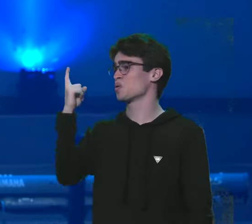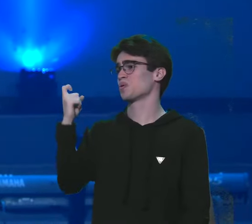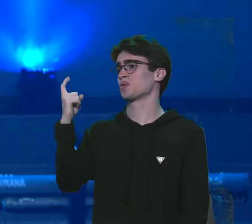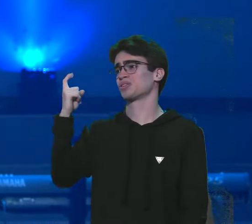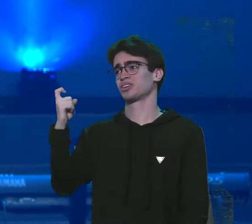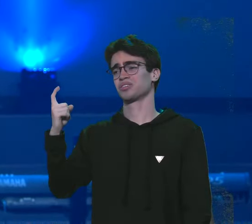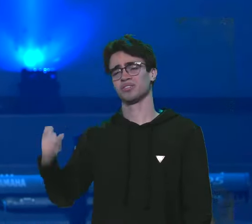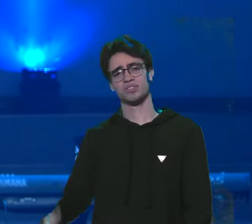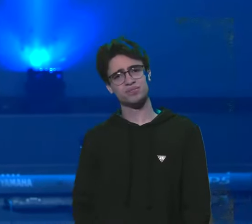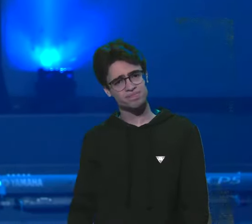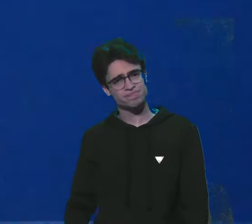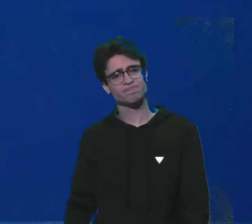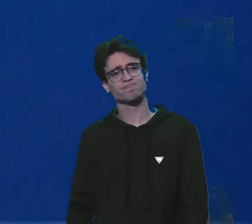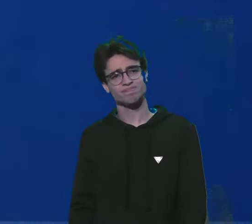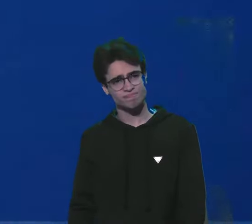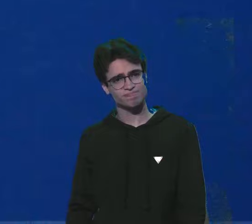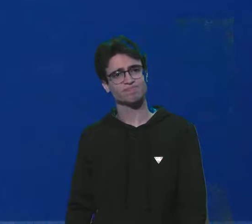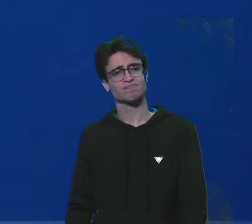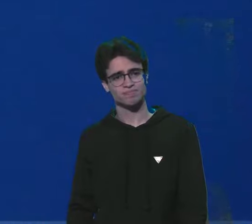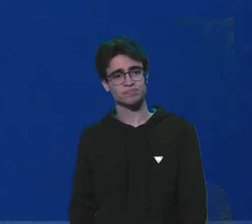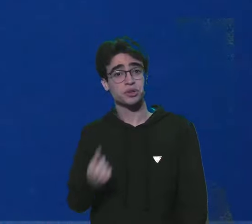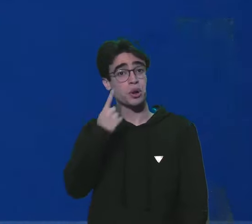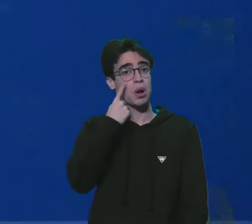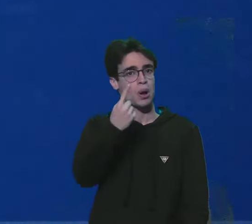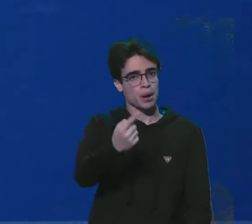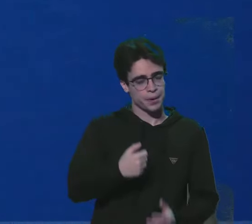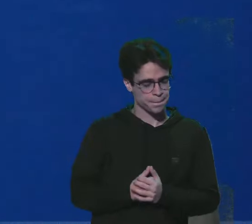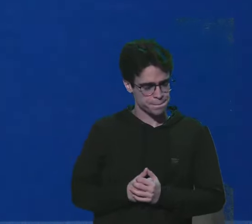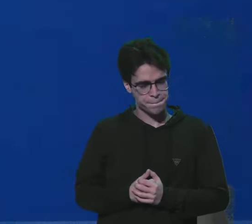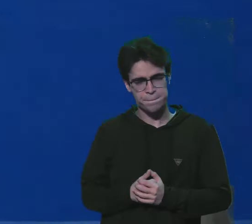Sabe, Deus tem algo para fazer